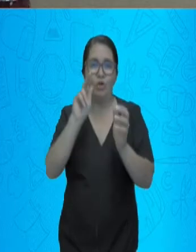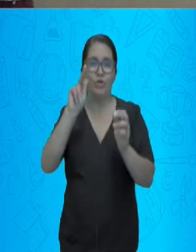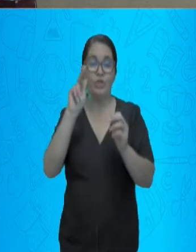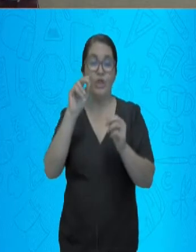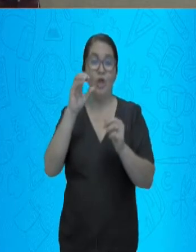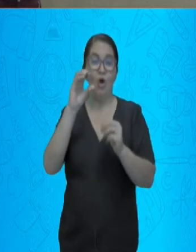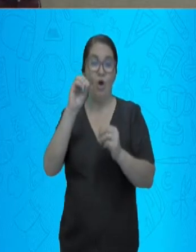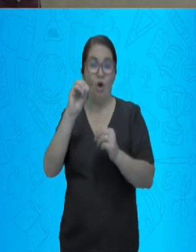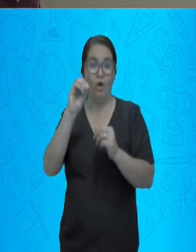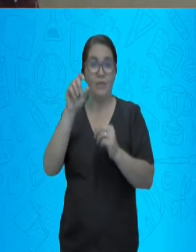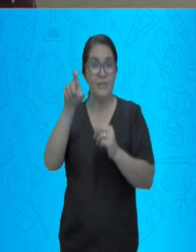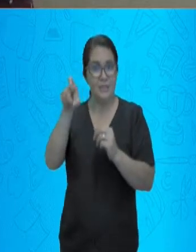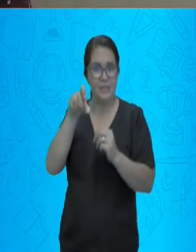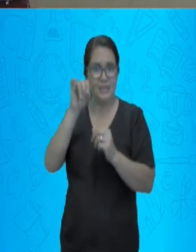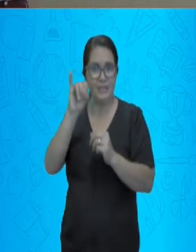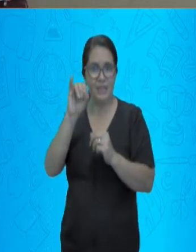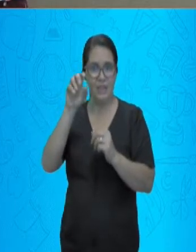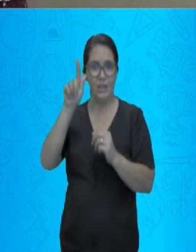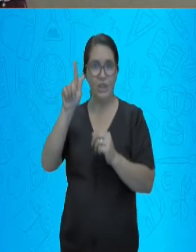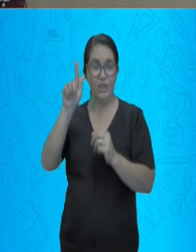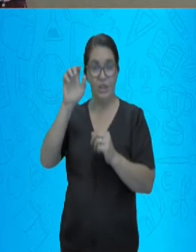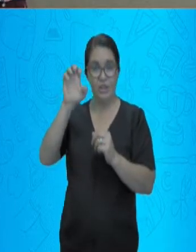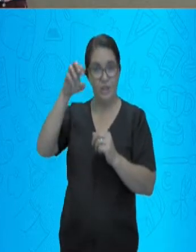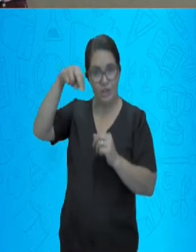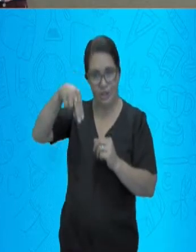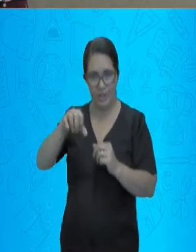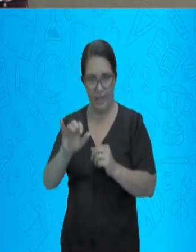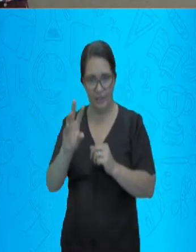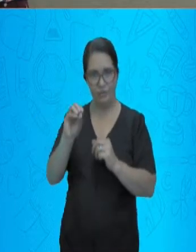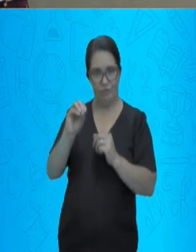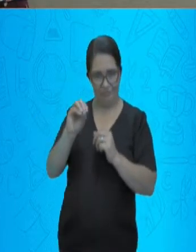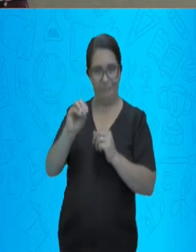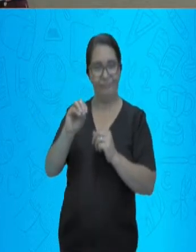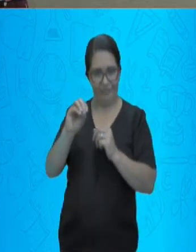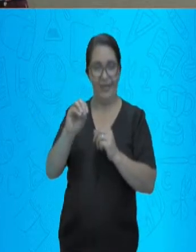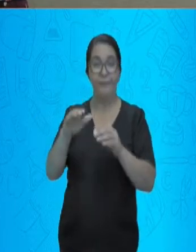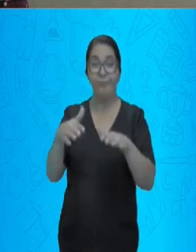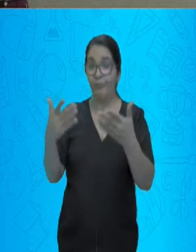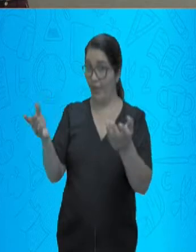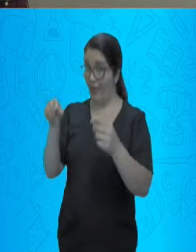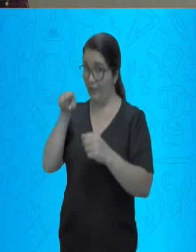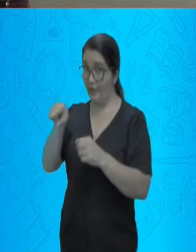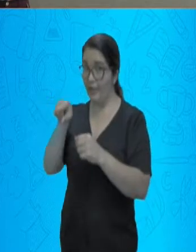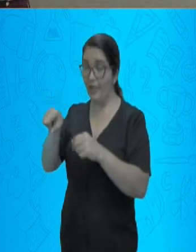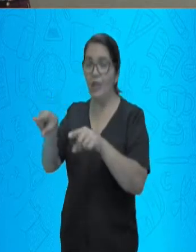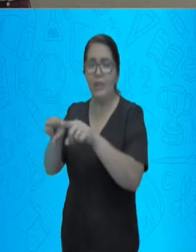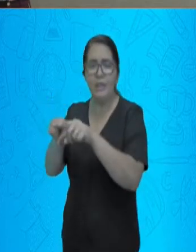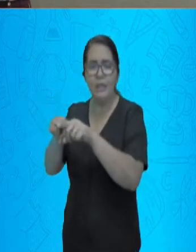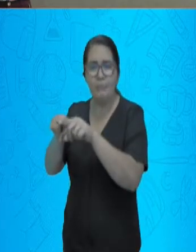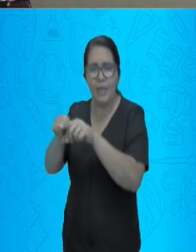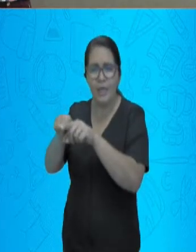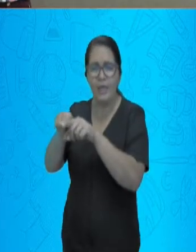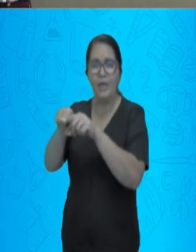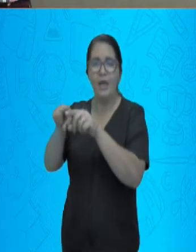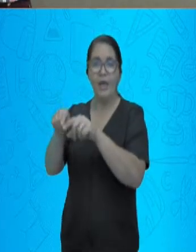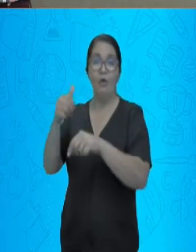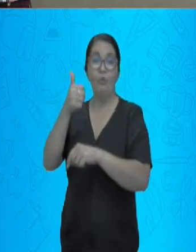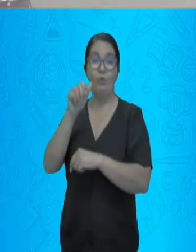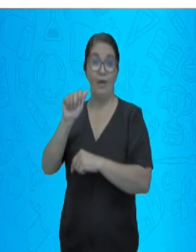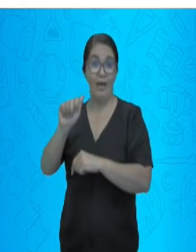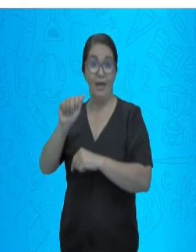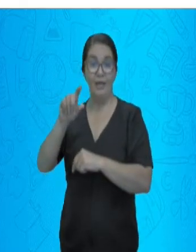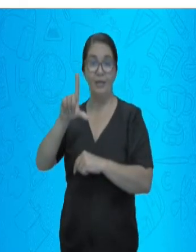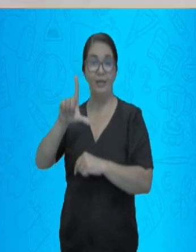para nós é o alumínio. O alumínio também é uma substância